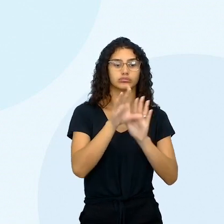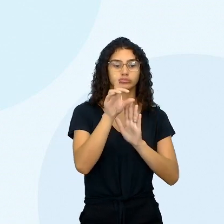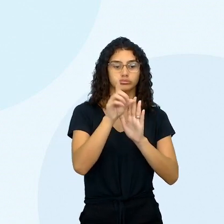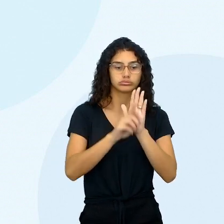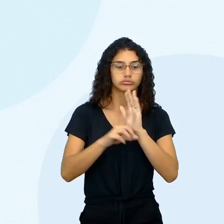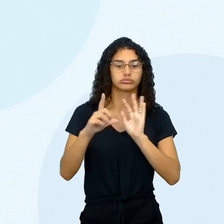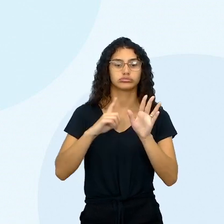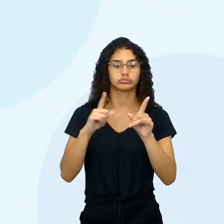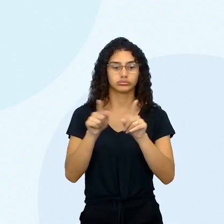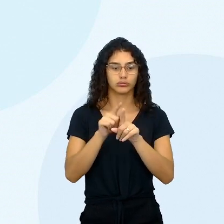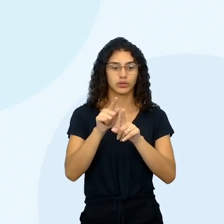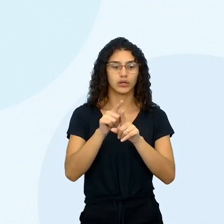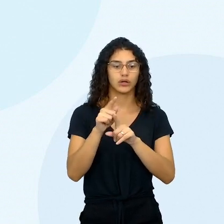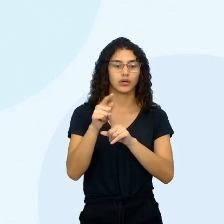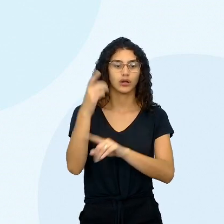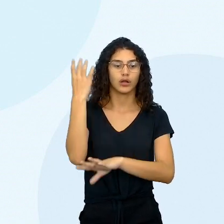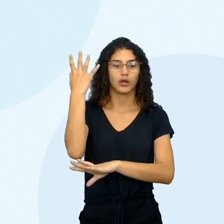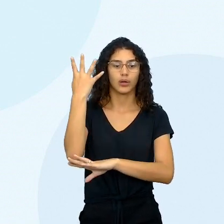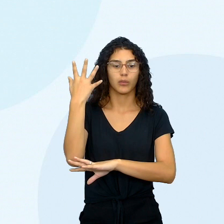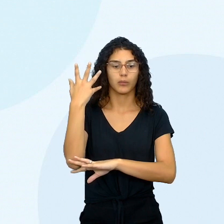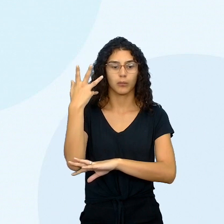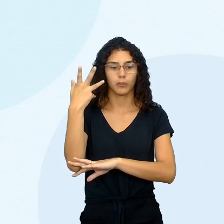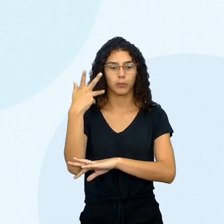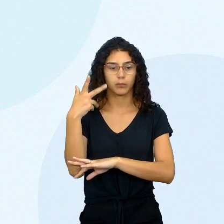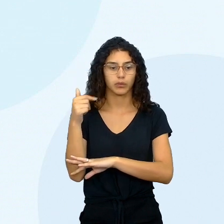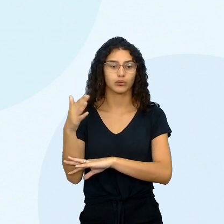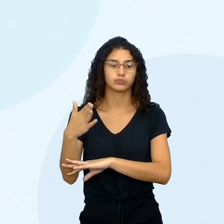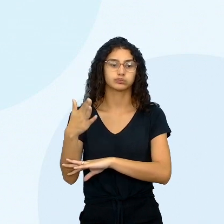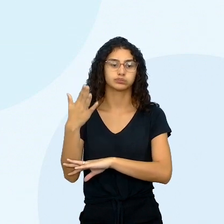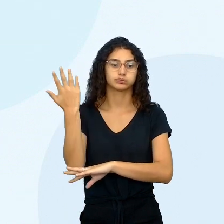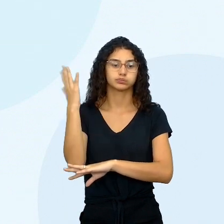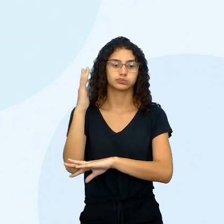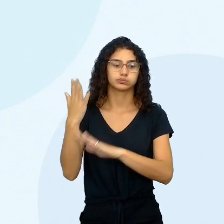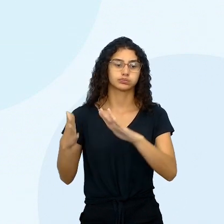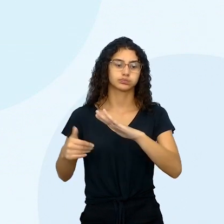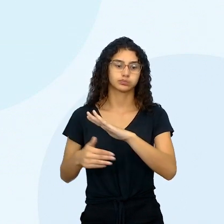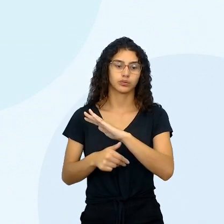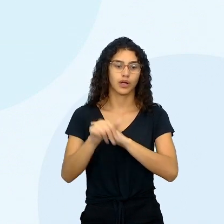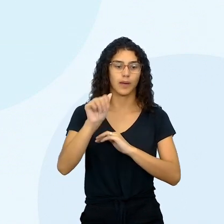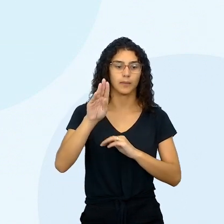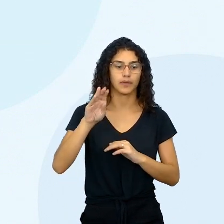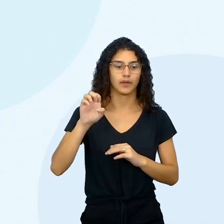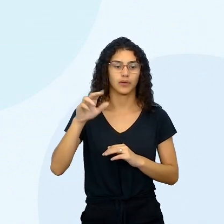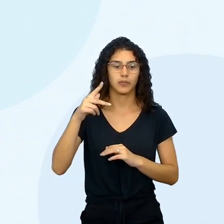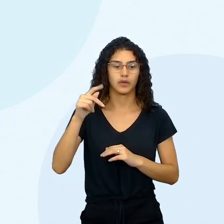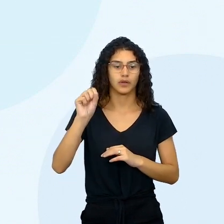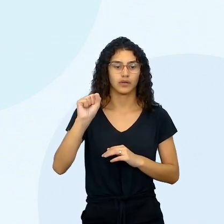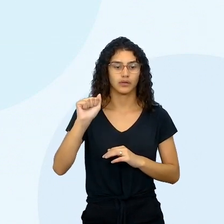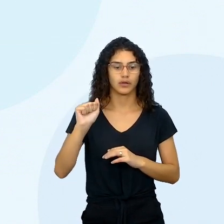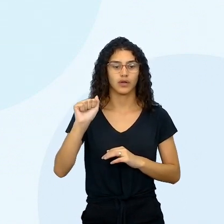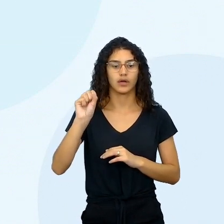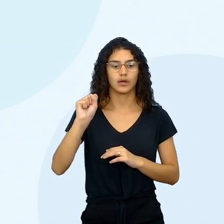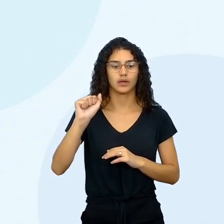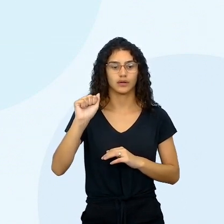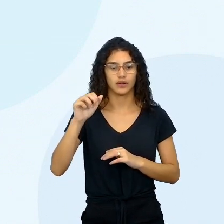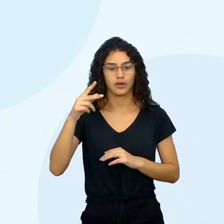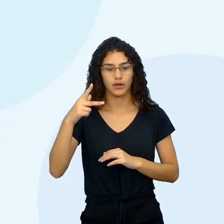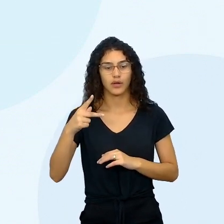na conservação da biodiversidade. Outros conceitos como ABE, PSA, SAF, que aqui eu não vou ficar